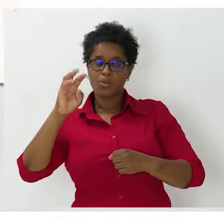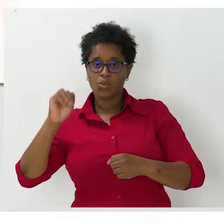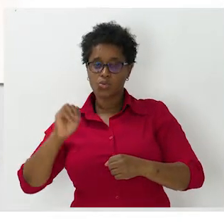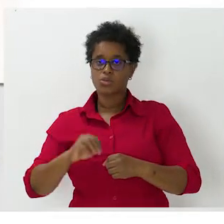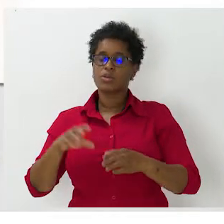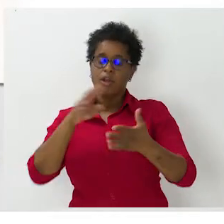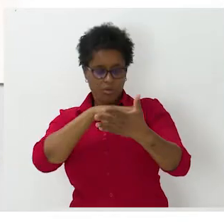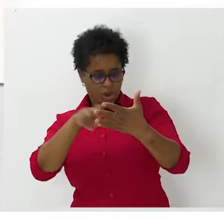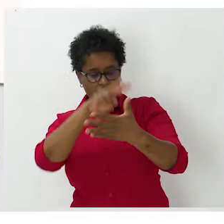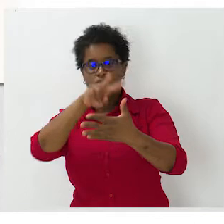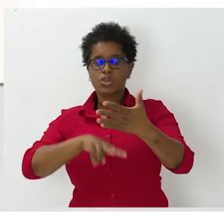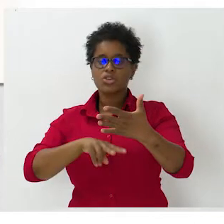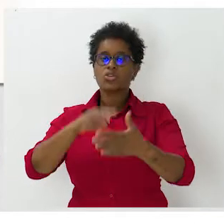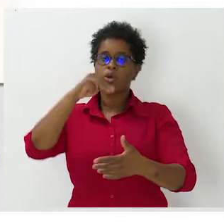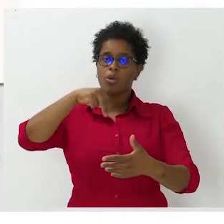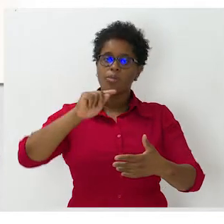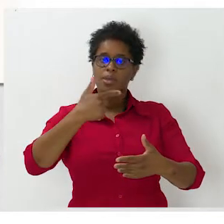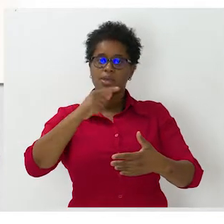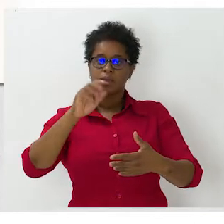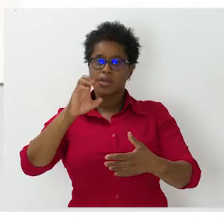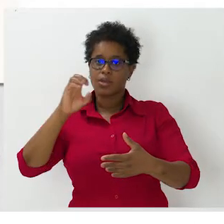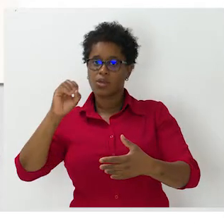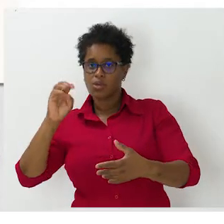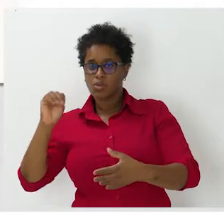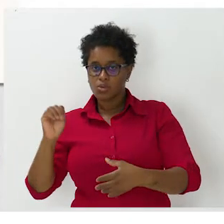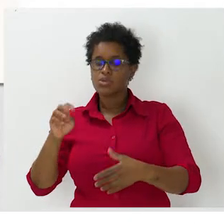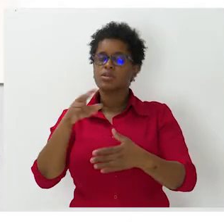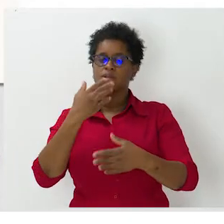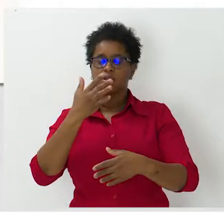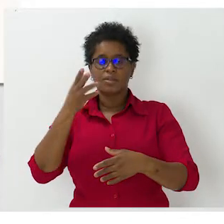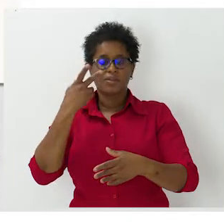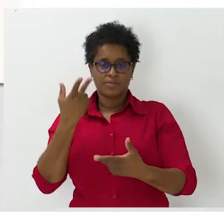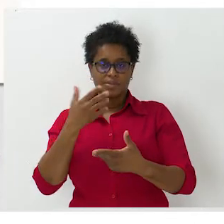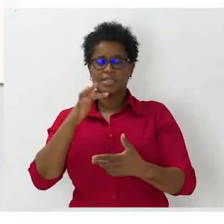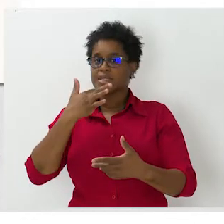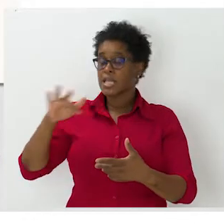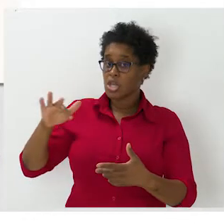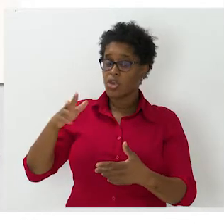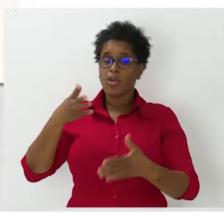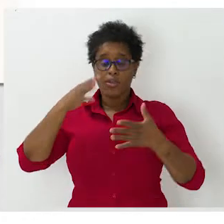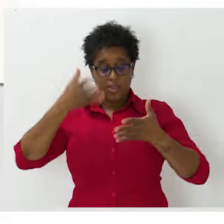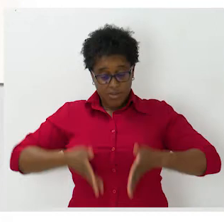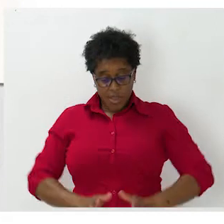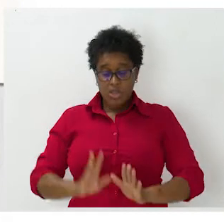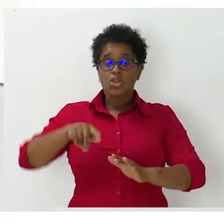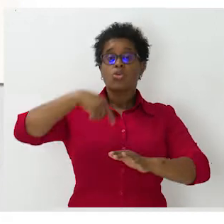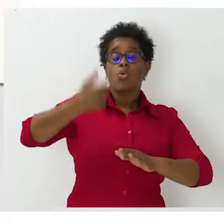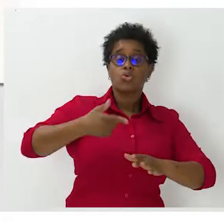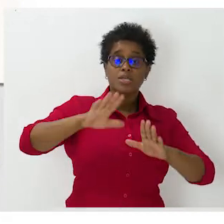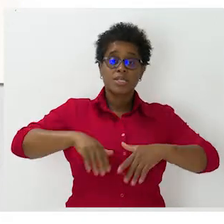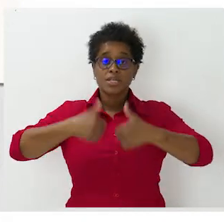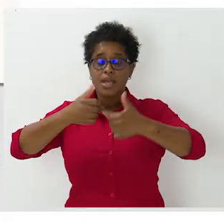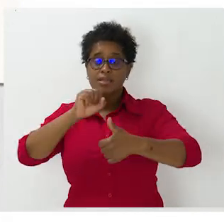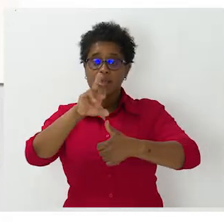texto. Metecos eram estrangeiros nascidos noutras cidades da Grécia,